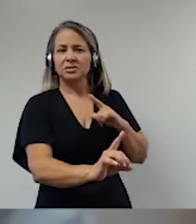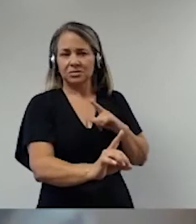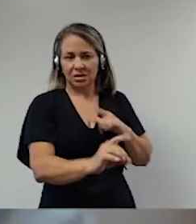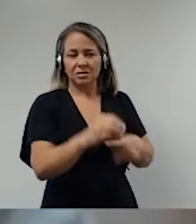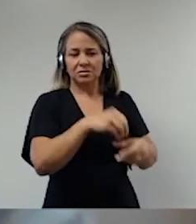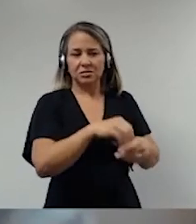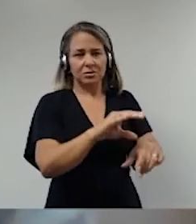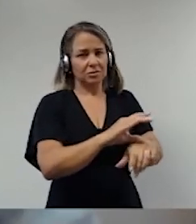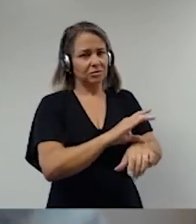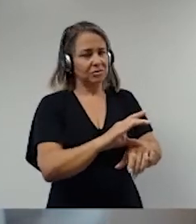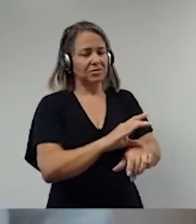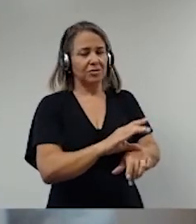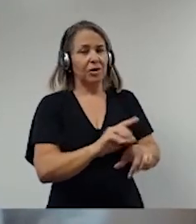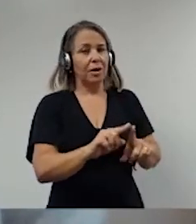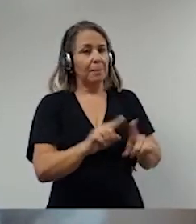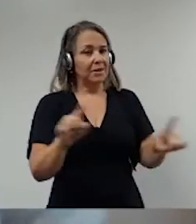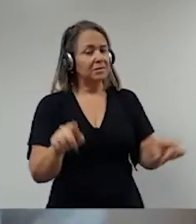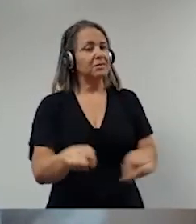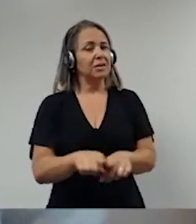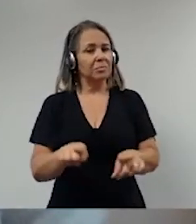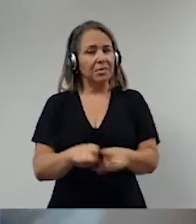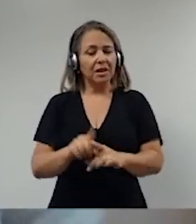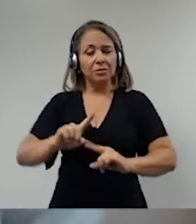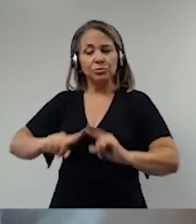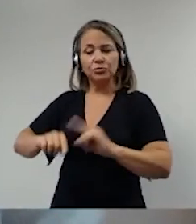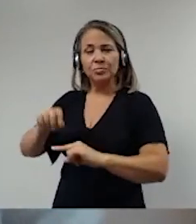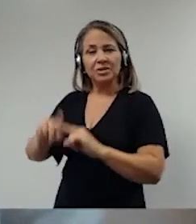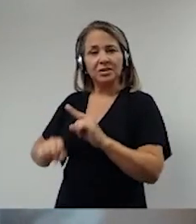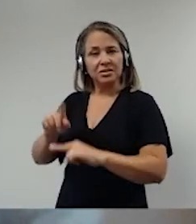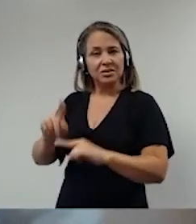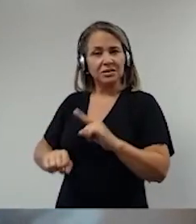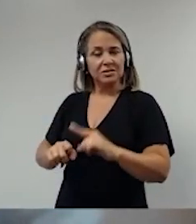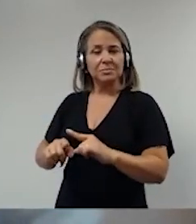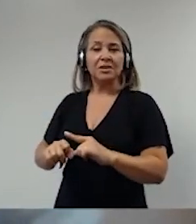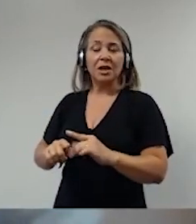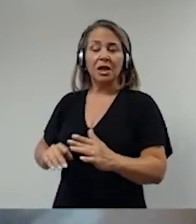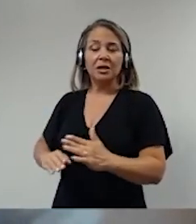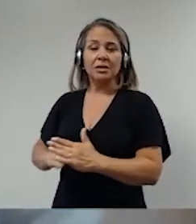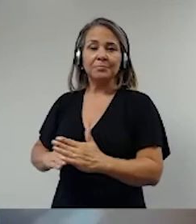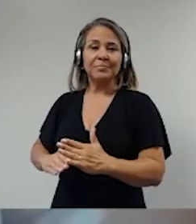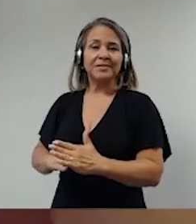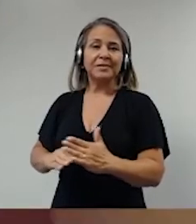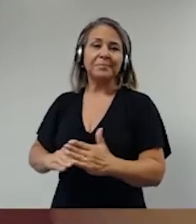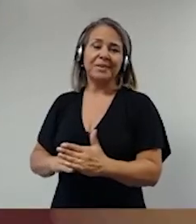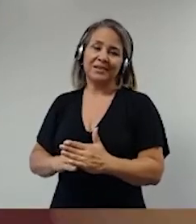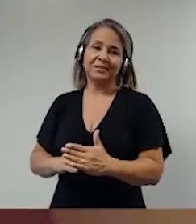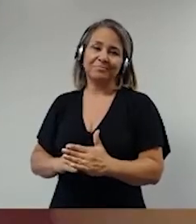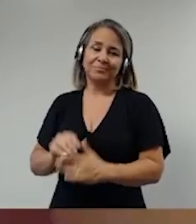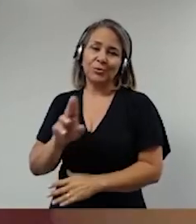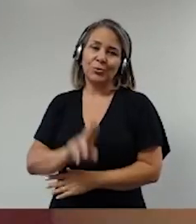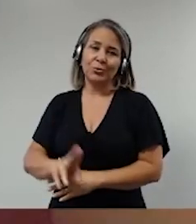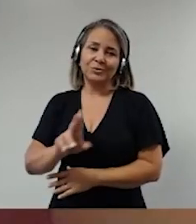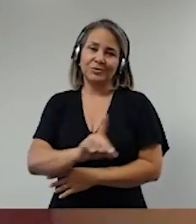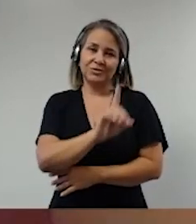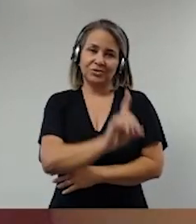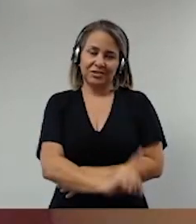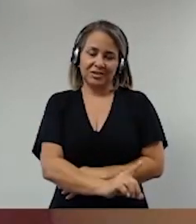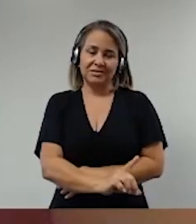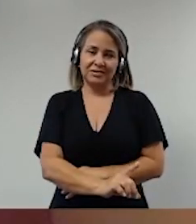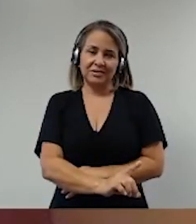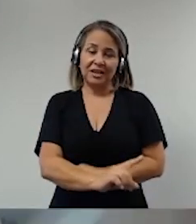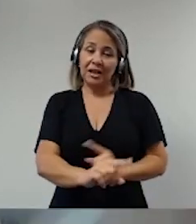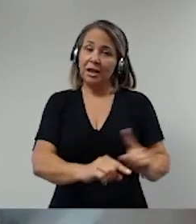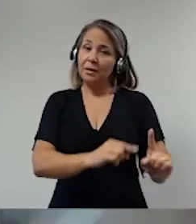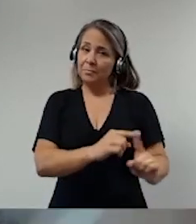na Constituição, mas também dos mecanismos que impedem o gozo desses direitos. E mais do que isso,